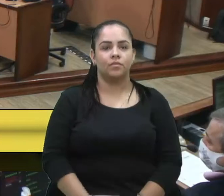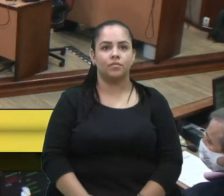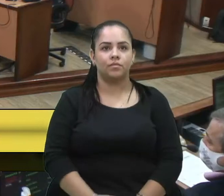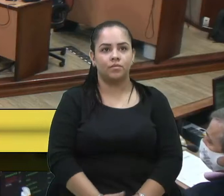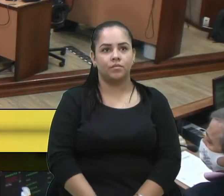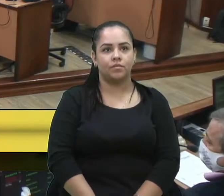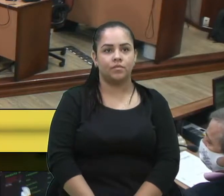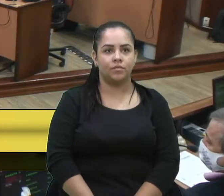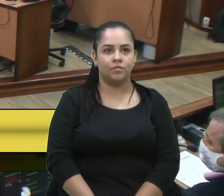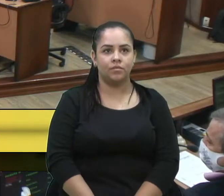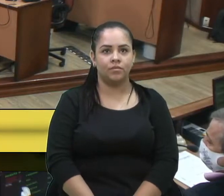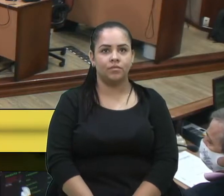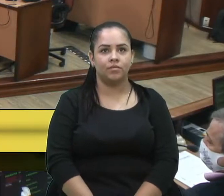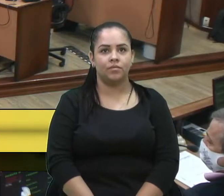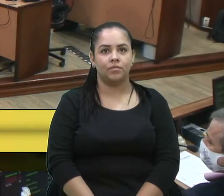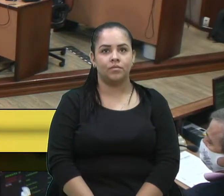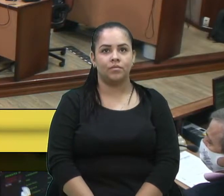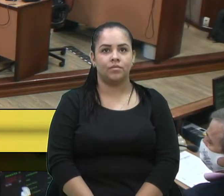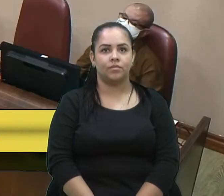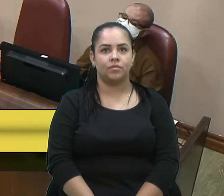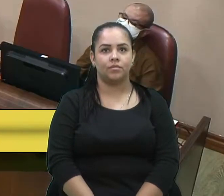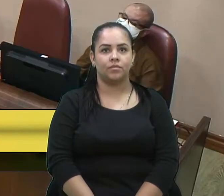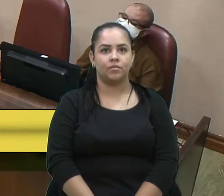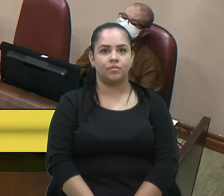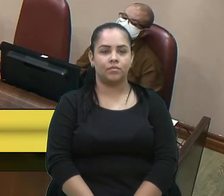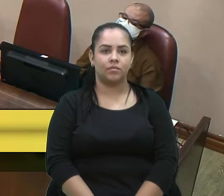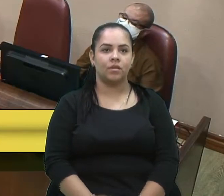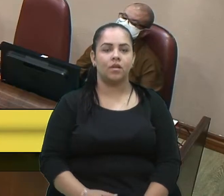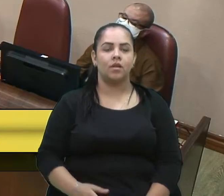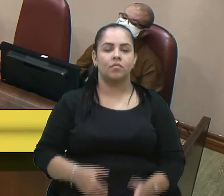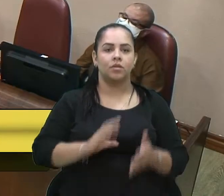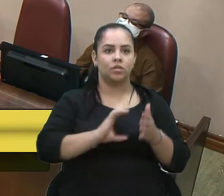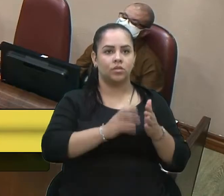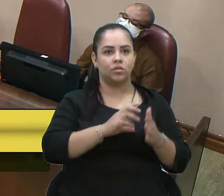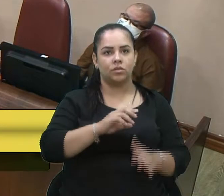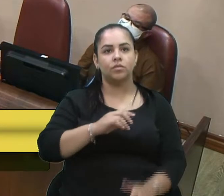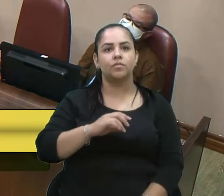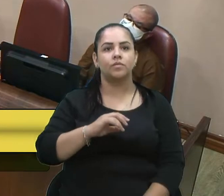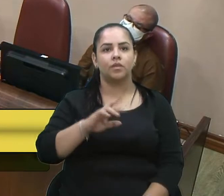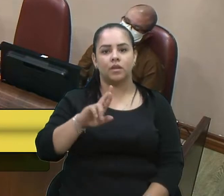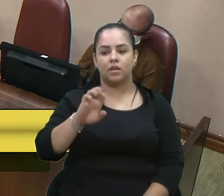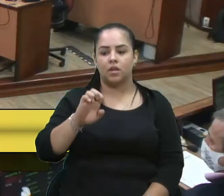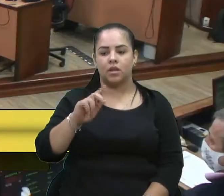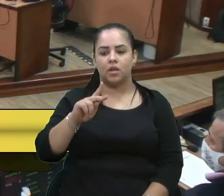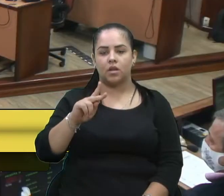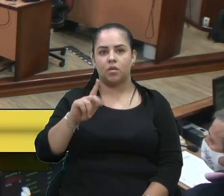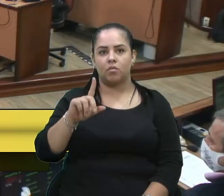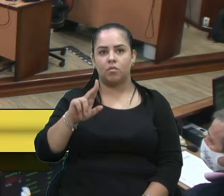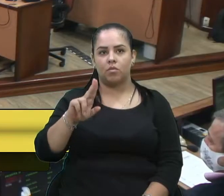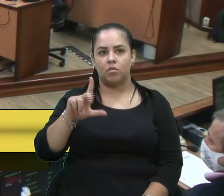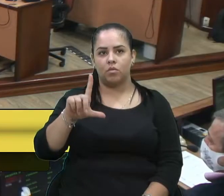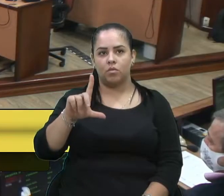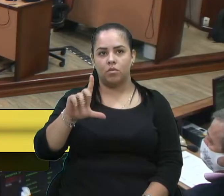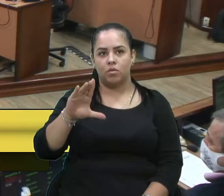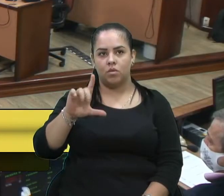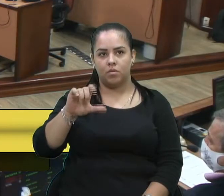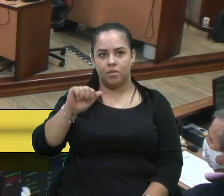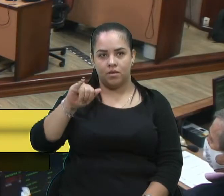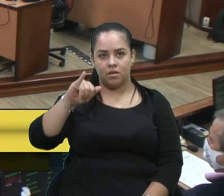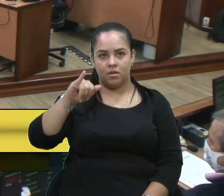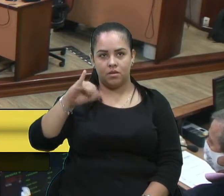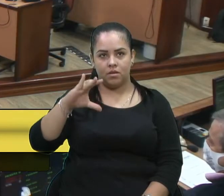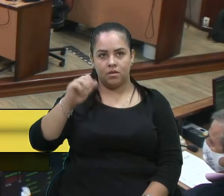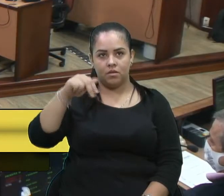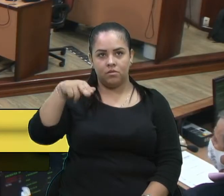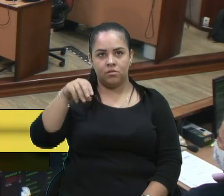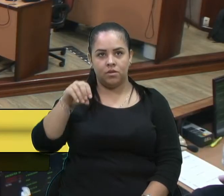Próximo inscrito em declaração de líder, bancada Republicanos, com a palavra vereador Fiuza, da tribuna, é isso?